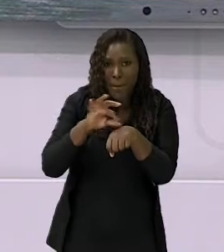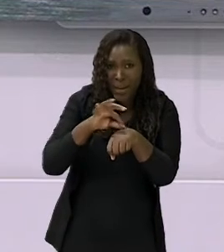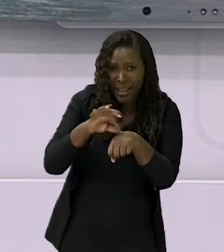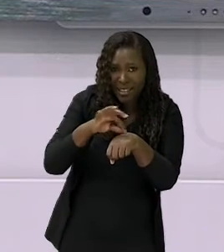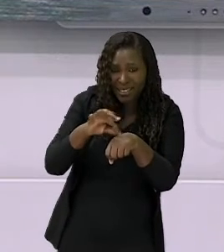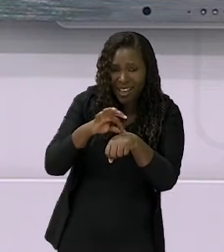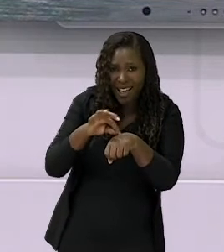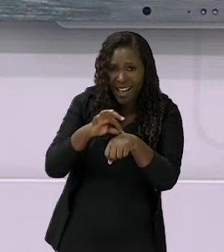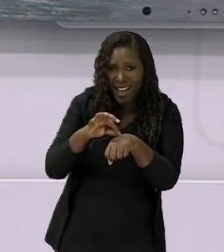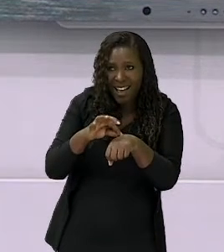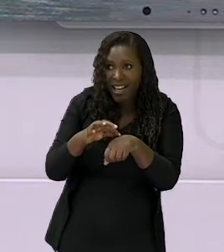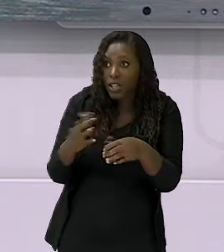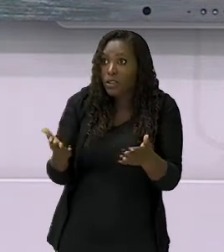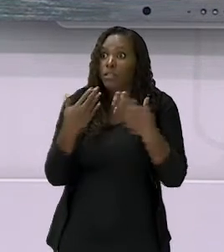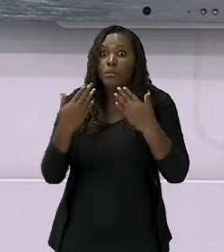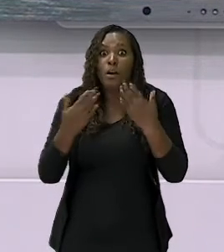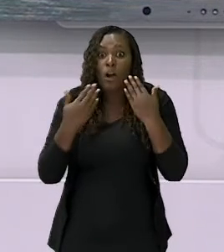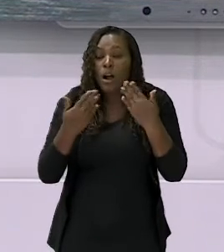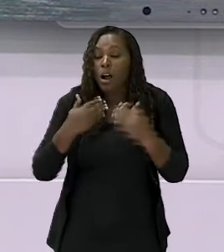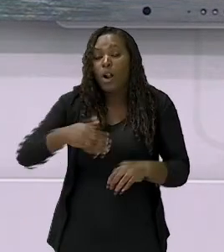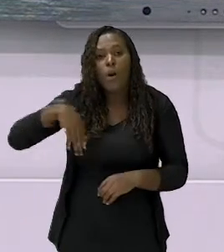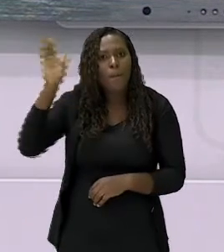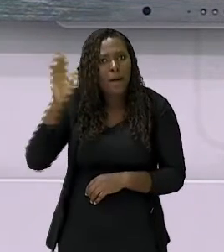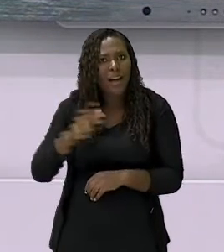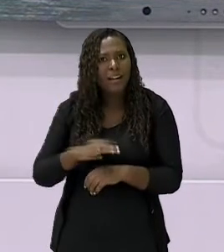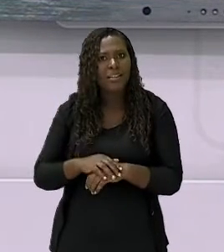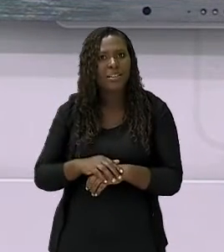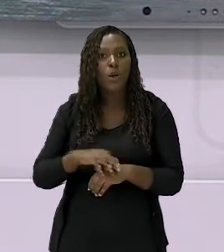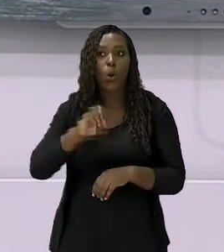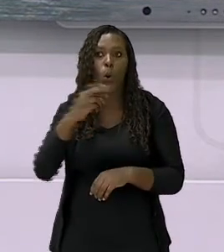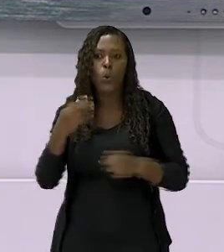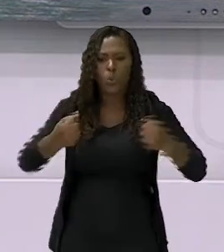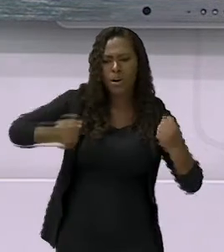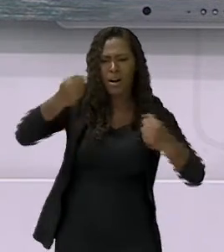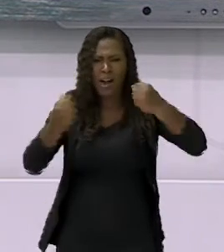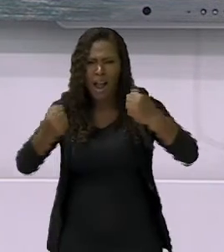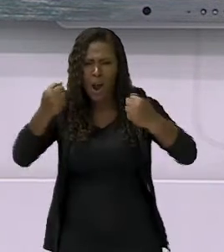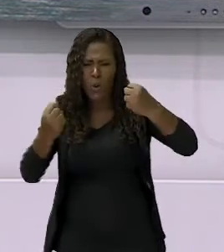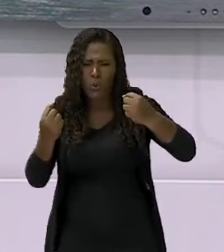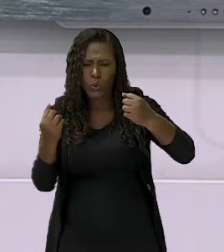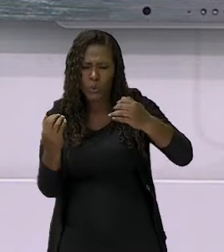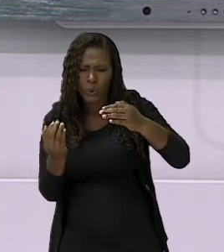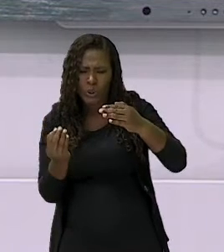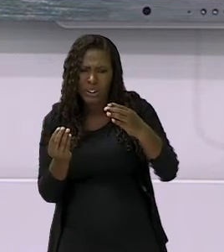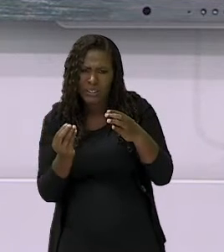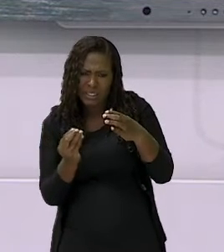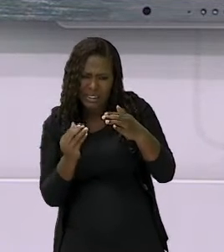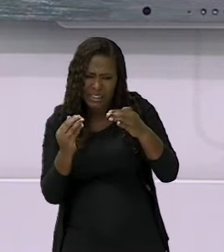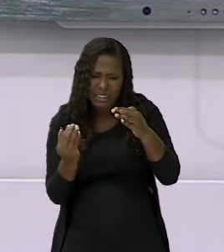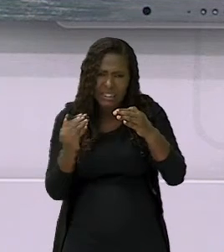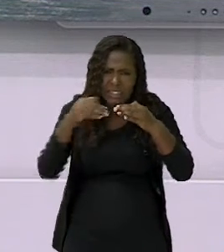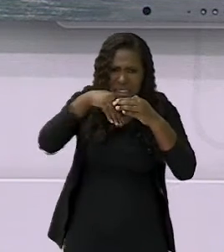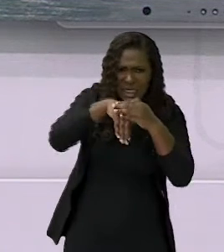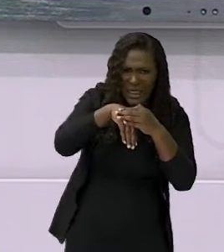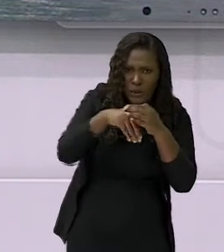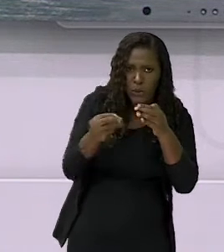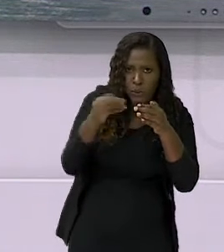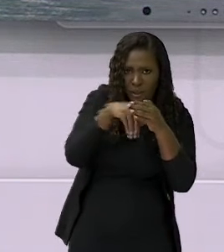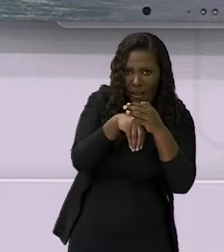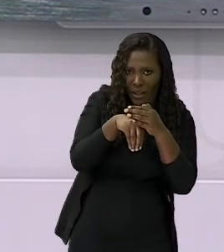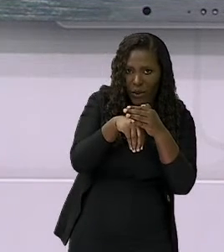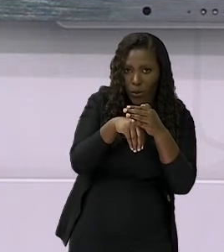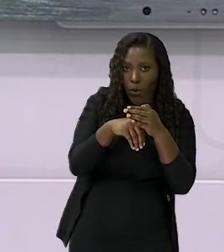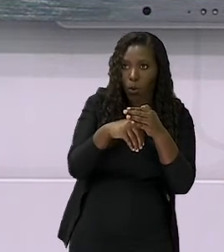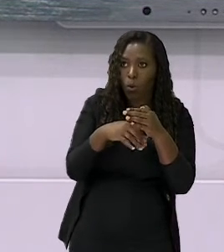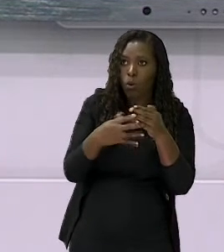Sim. Por quê? Ele absorve com a mesma intensidade todas as cores. Enquanto o branco, a